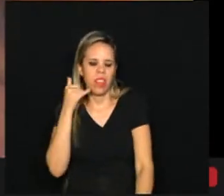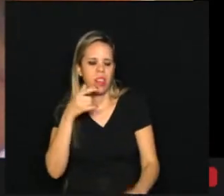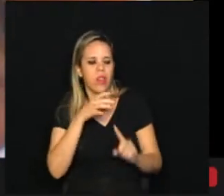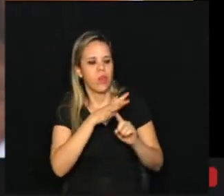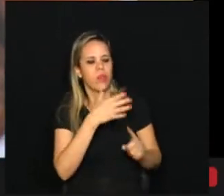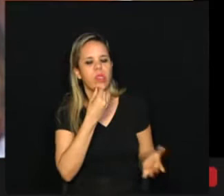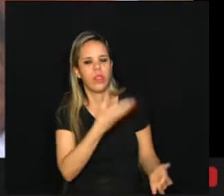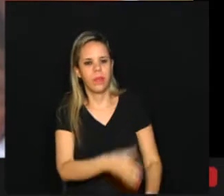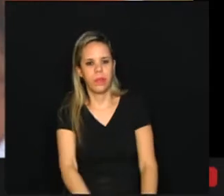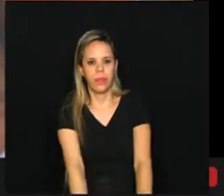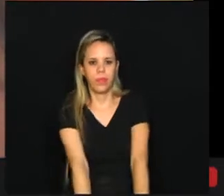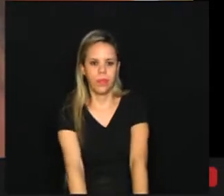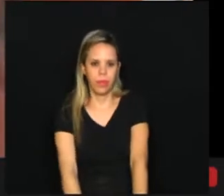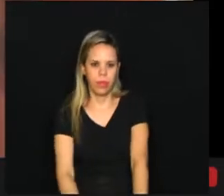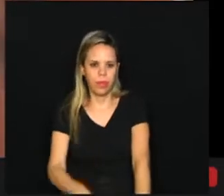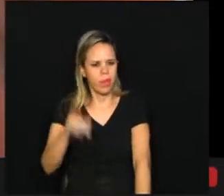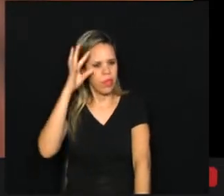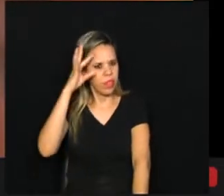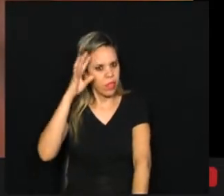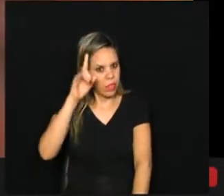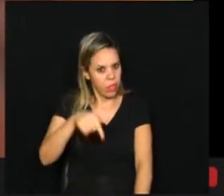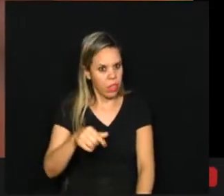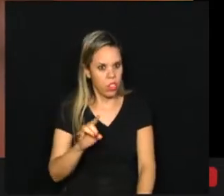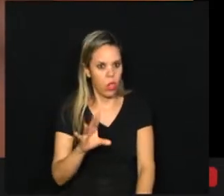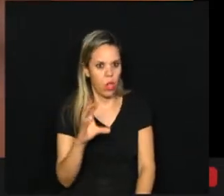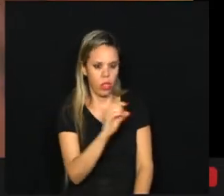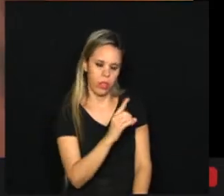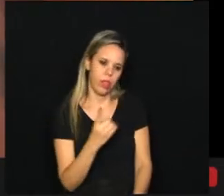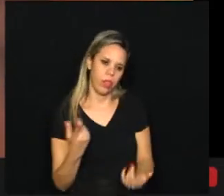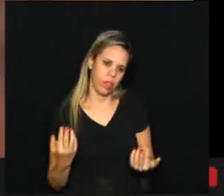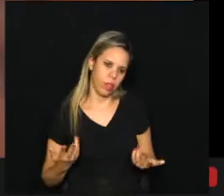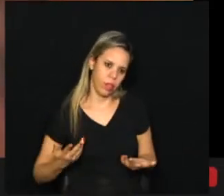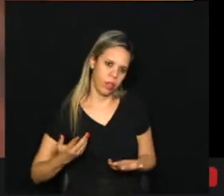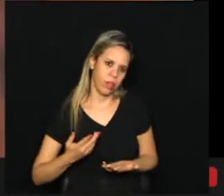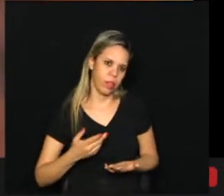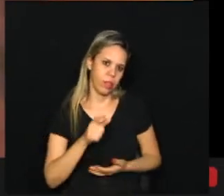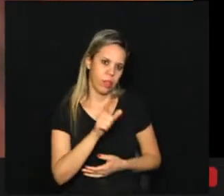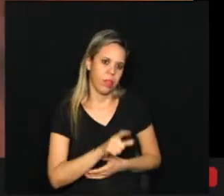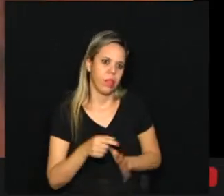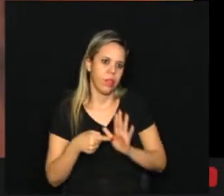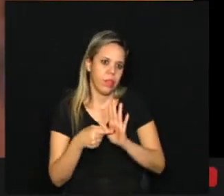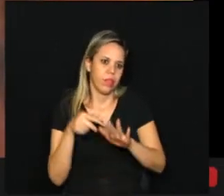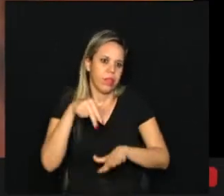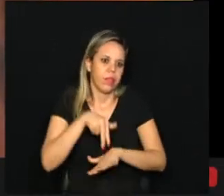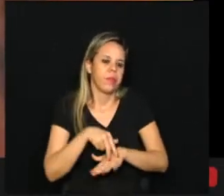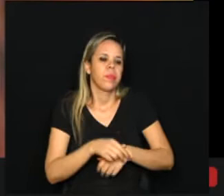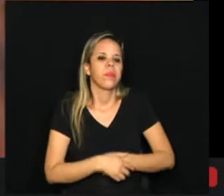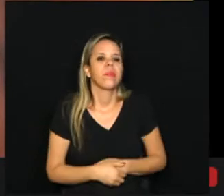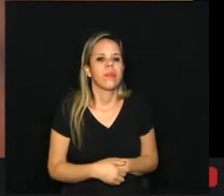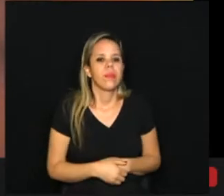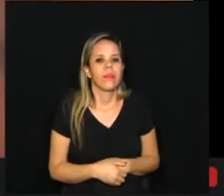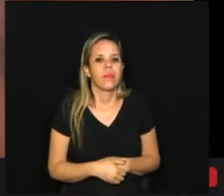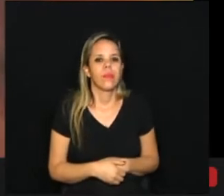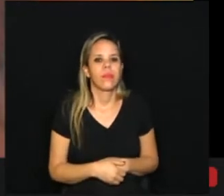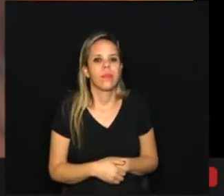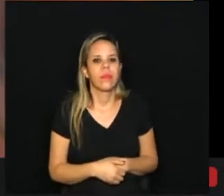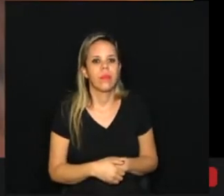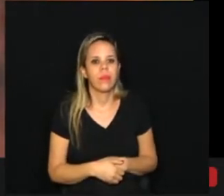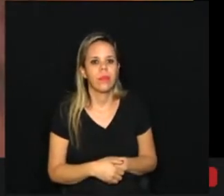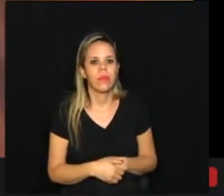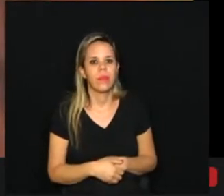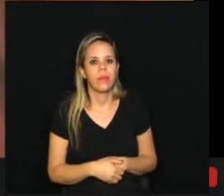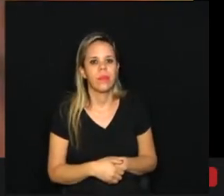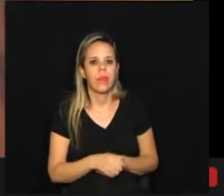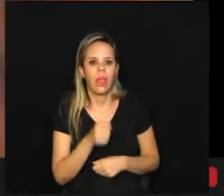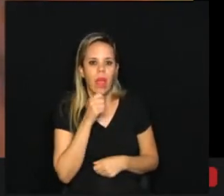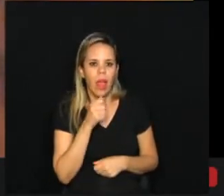né? Até então ela imaginava que era a coordenadora, como a pessoa se apresentou para ela. E ficou nesse